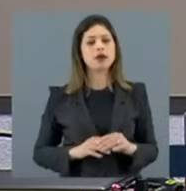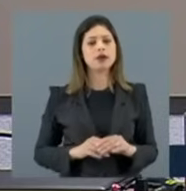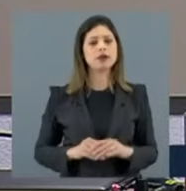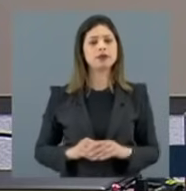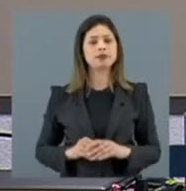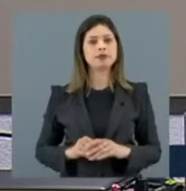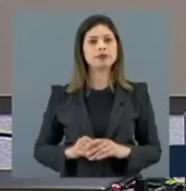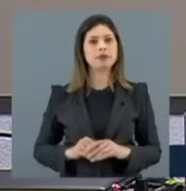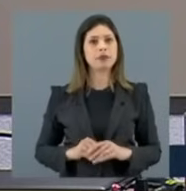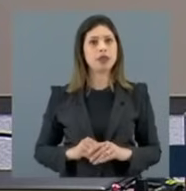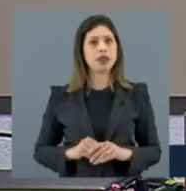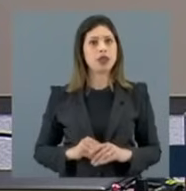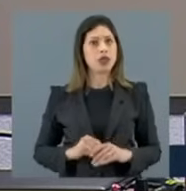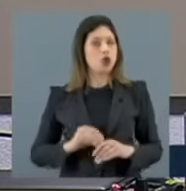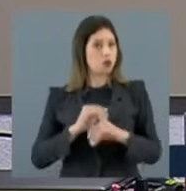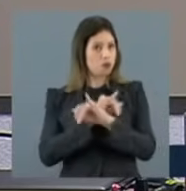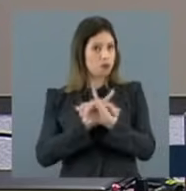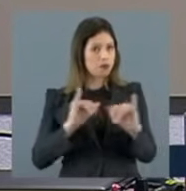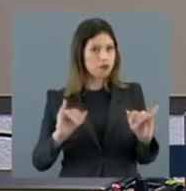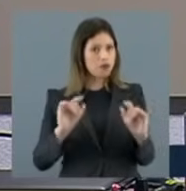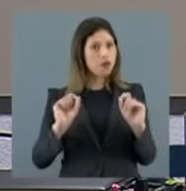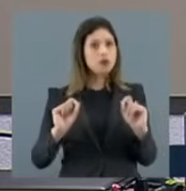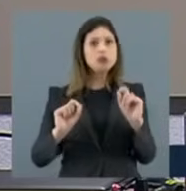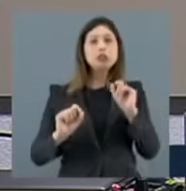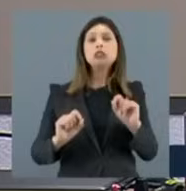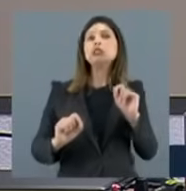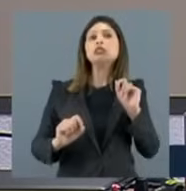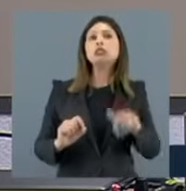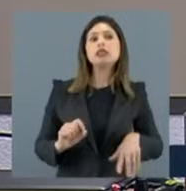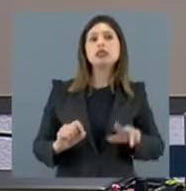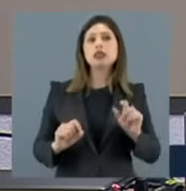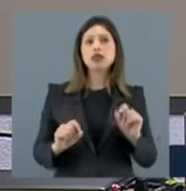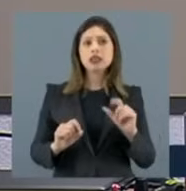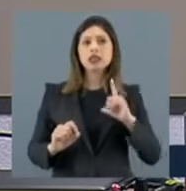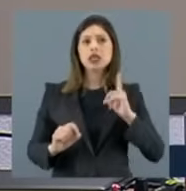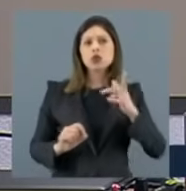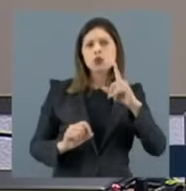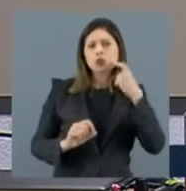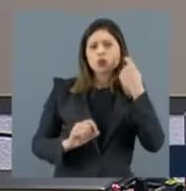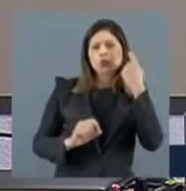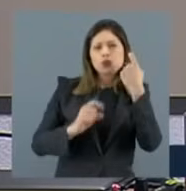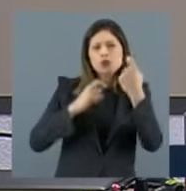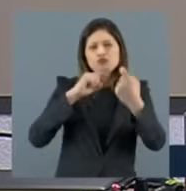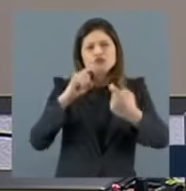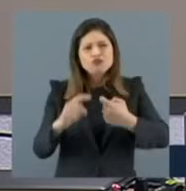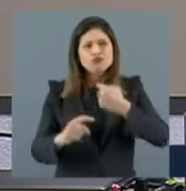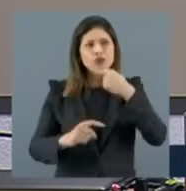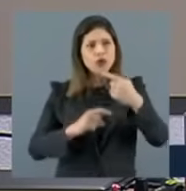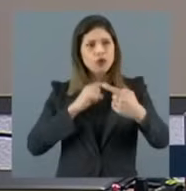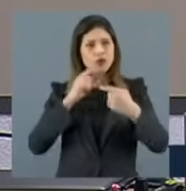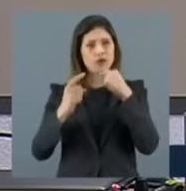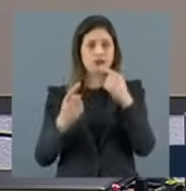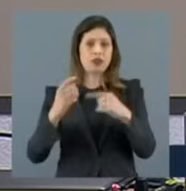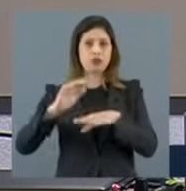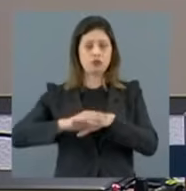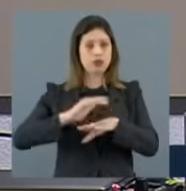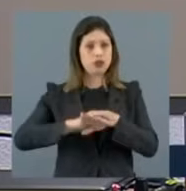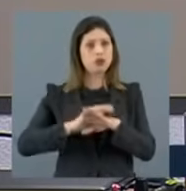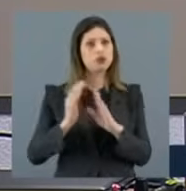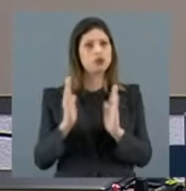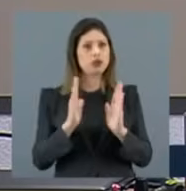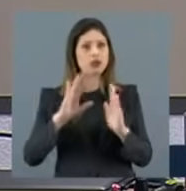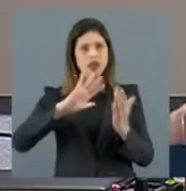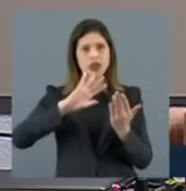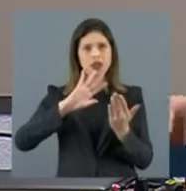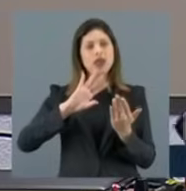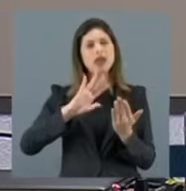razão de quem tem dúvidas e gostaria de que essas dúvidas fossem respondidas no pleito eleitoral.